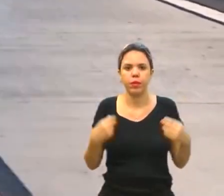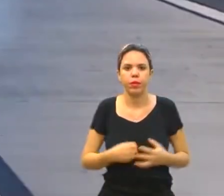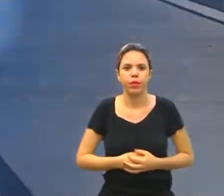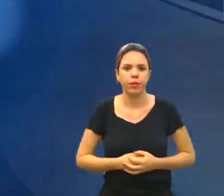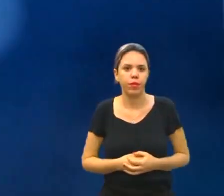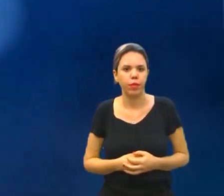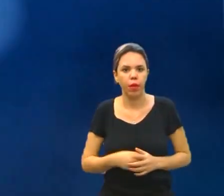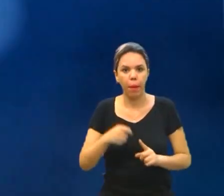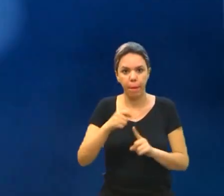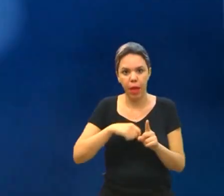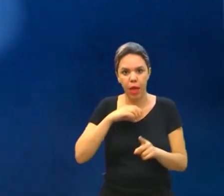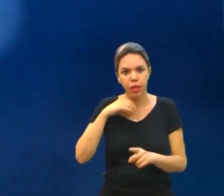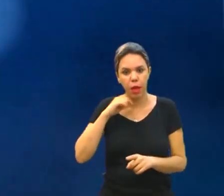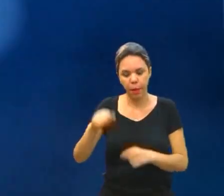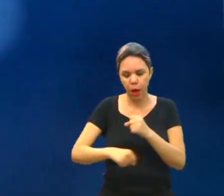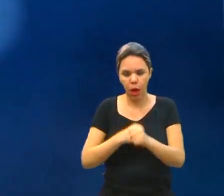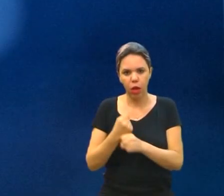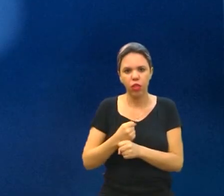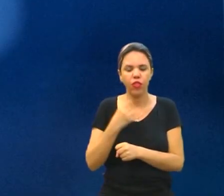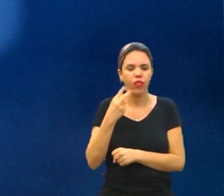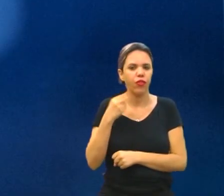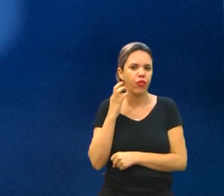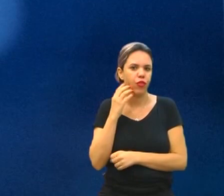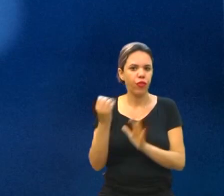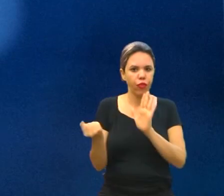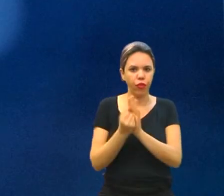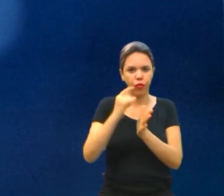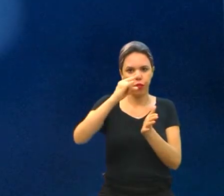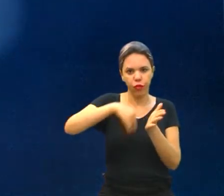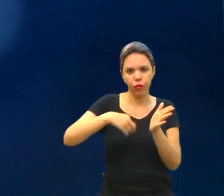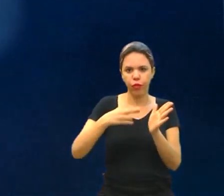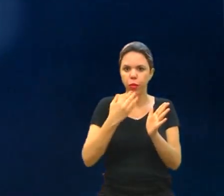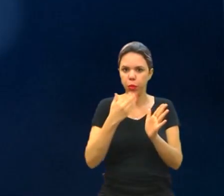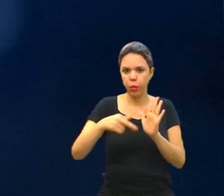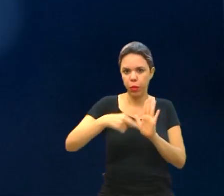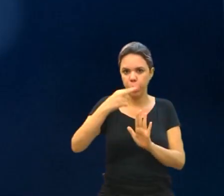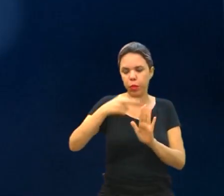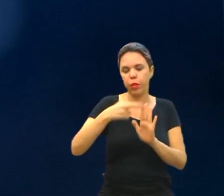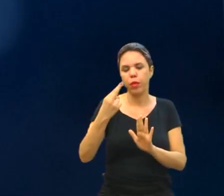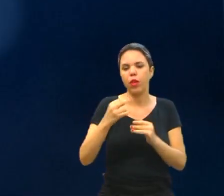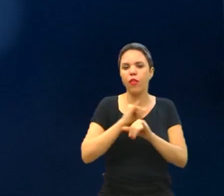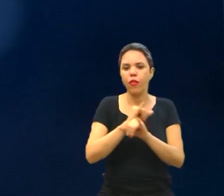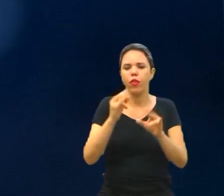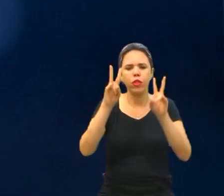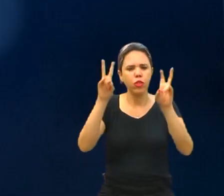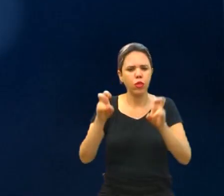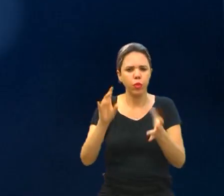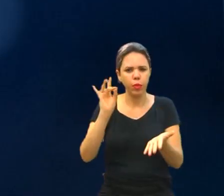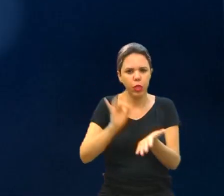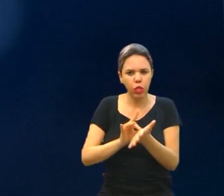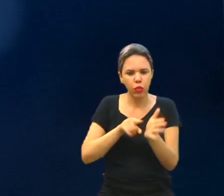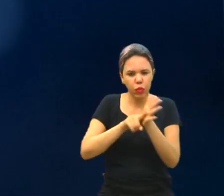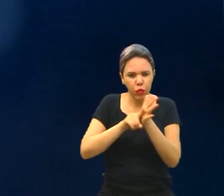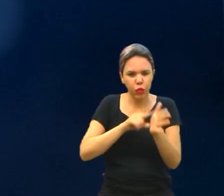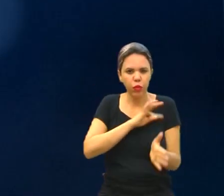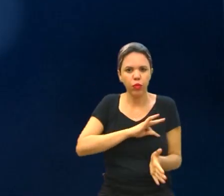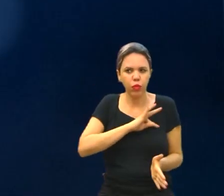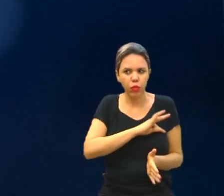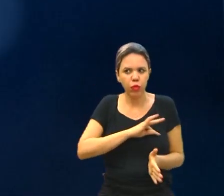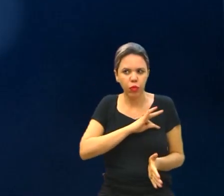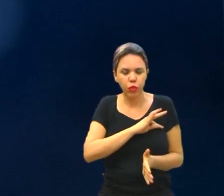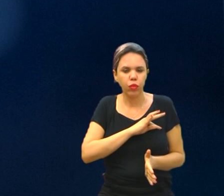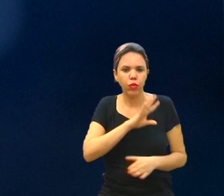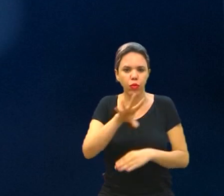motoristas. Em abril deste ano, o vereador Igor Diego protocolou o requerimento solicitando informações sobre a realização de